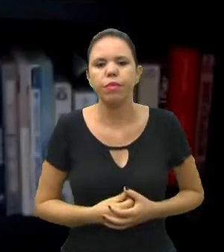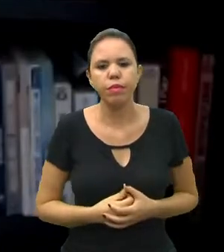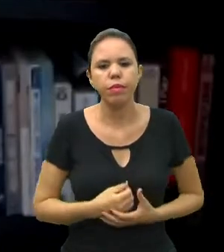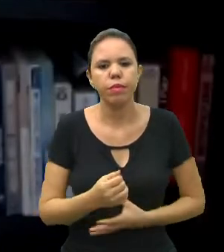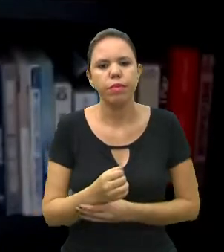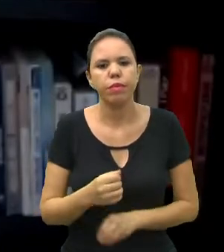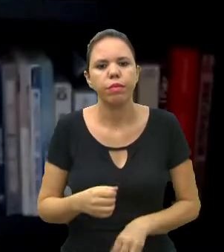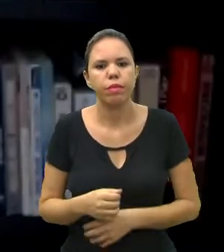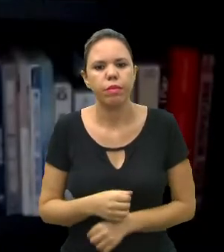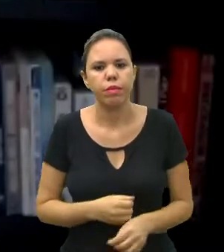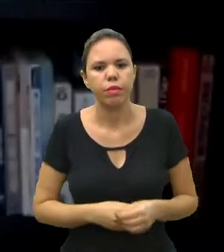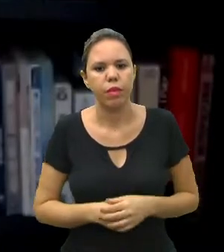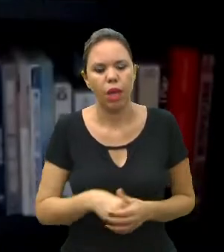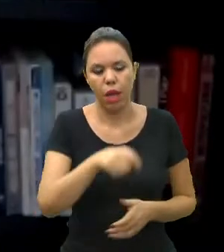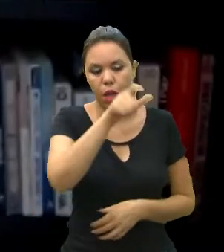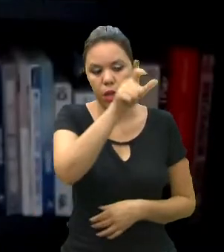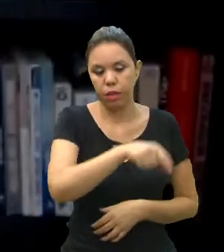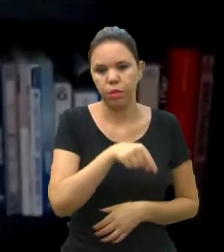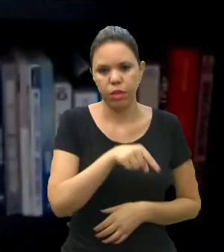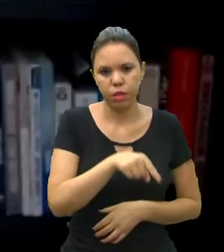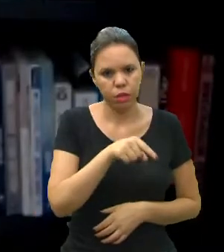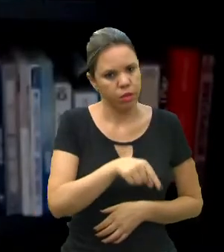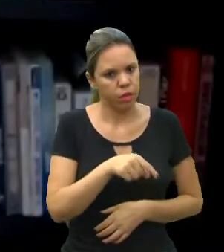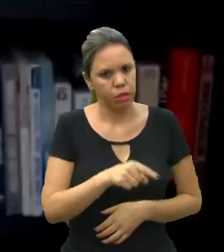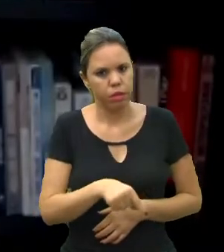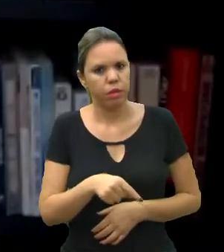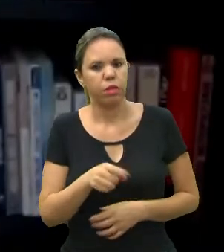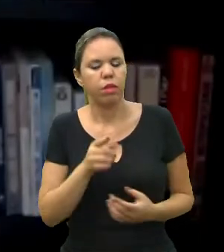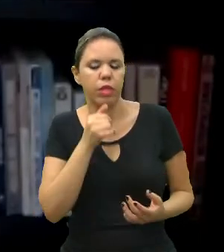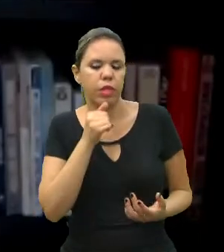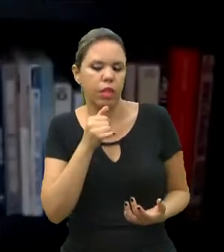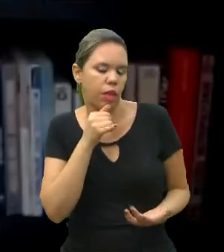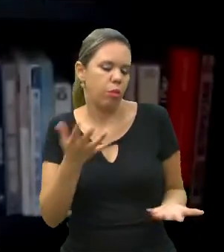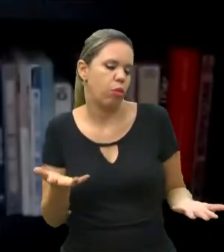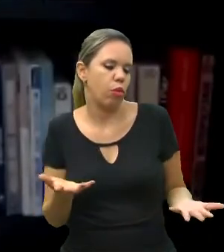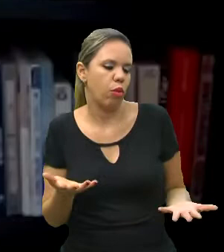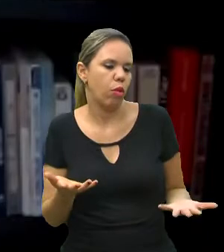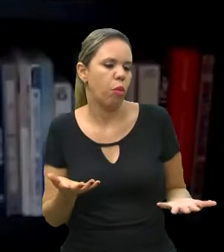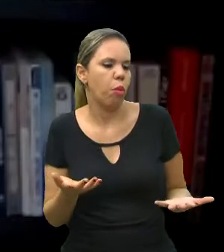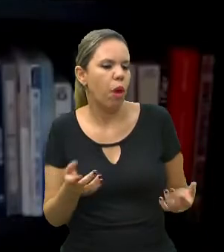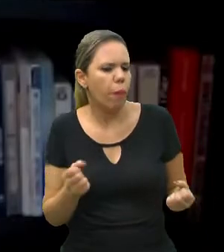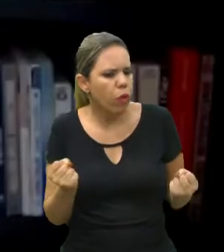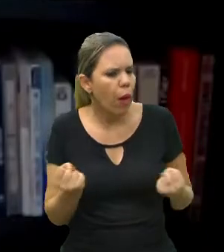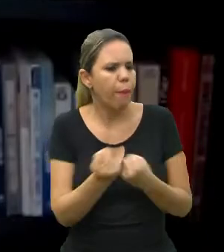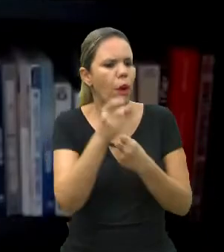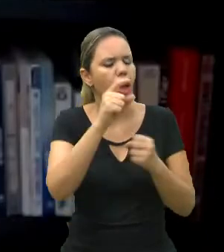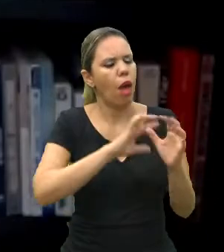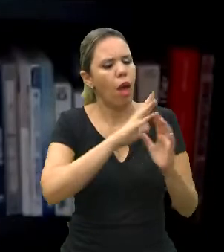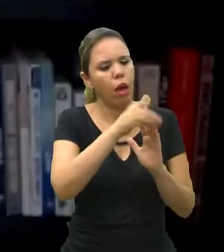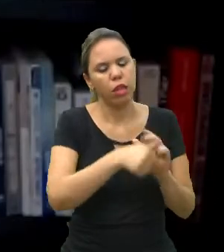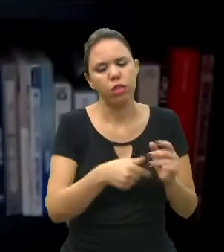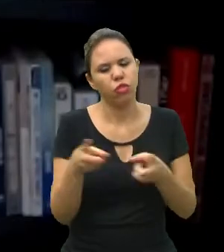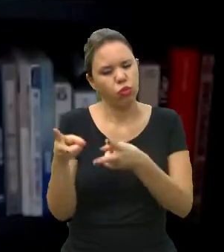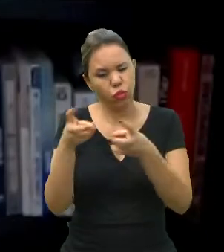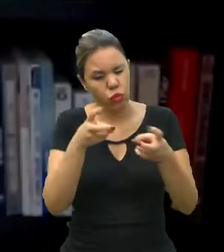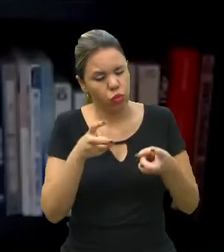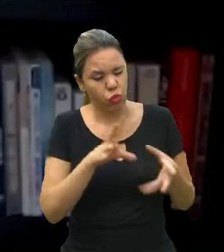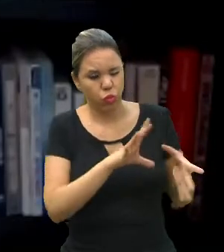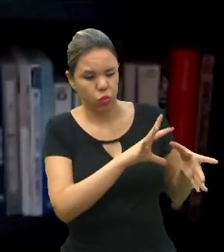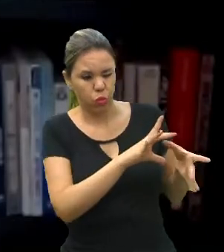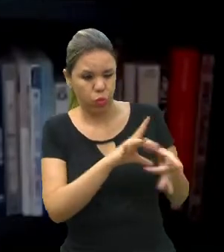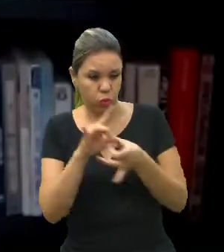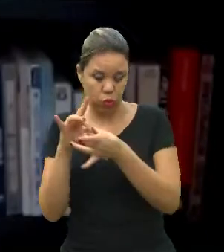de colocar o homem a serviço do meio ambiente. Então, a gente percebe exatamente nesse contexto